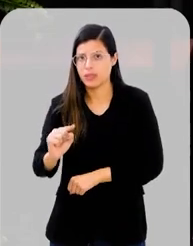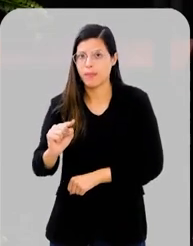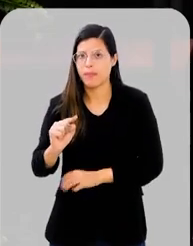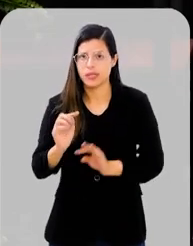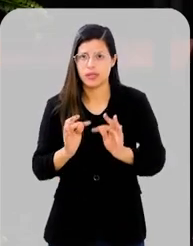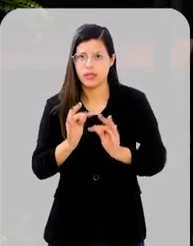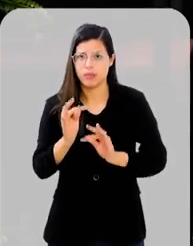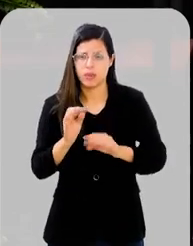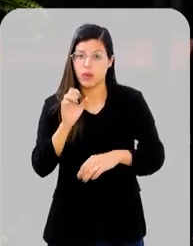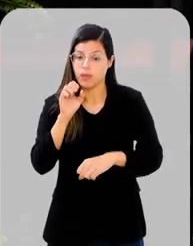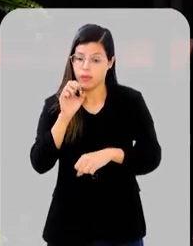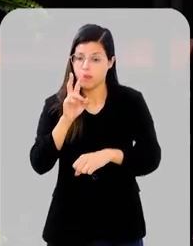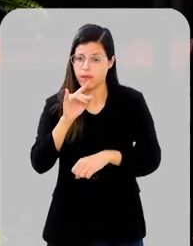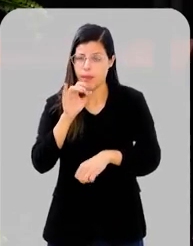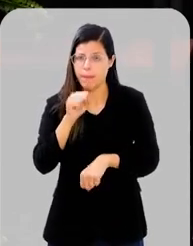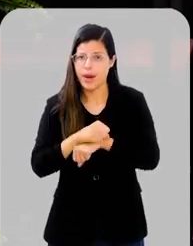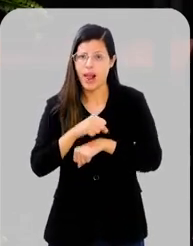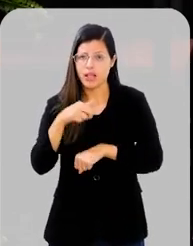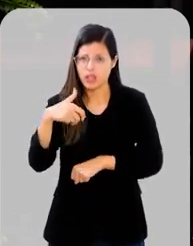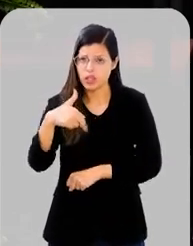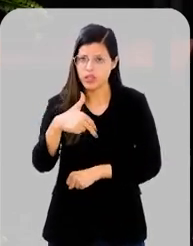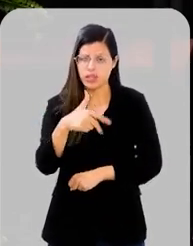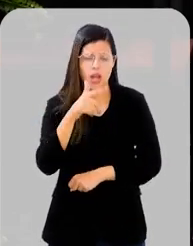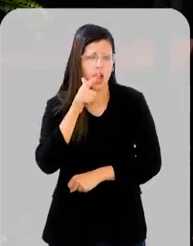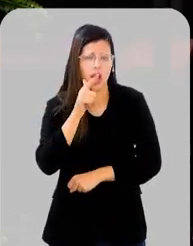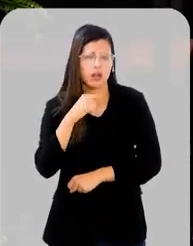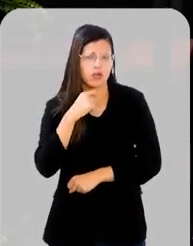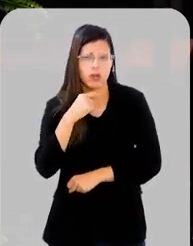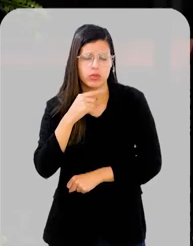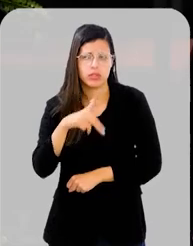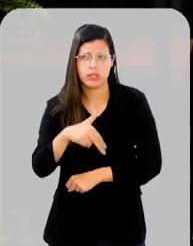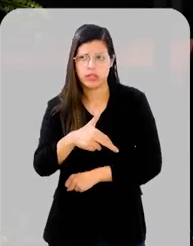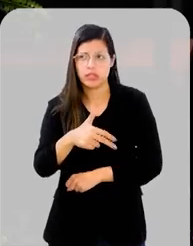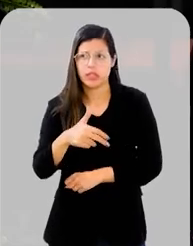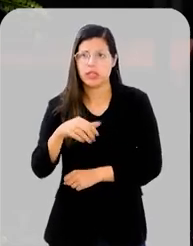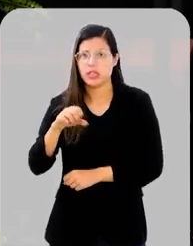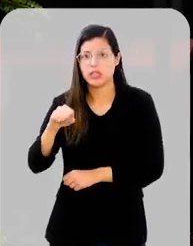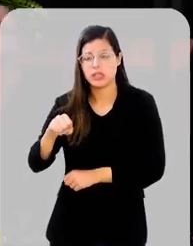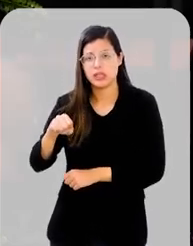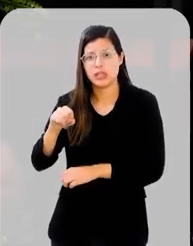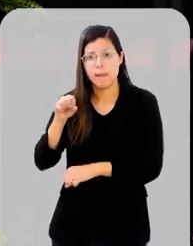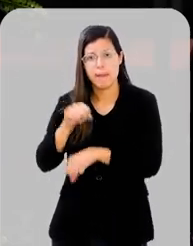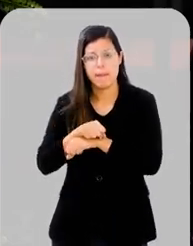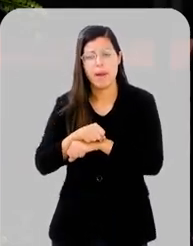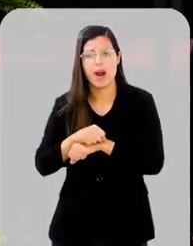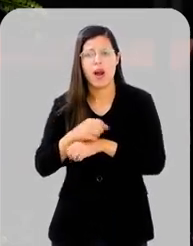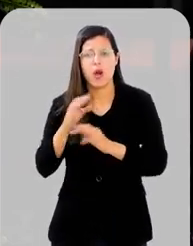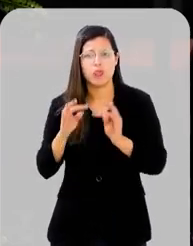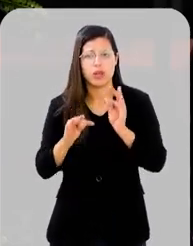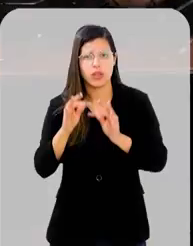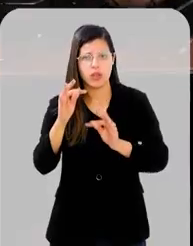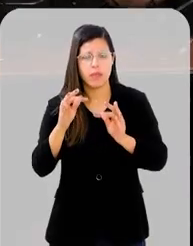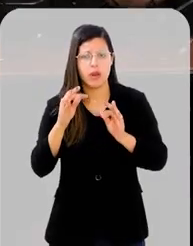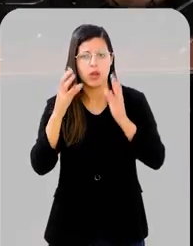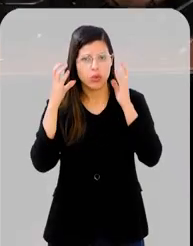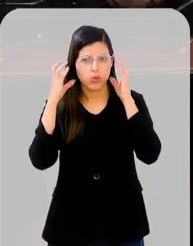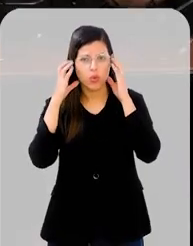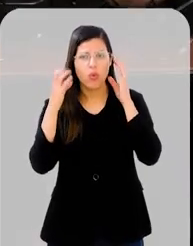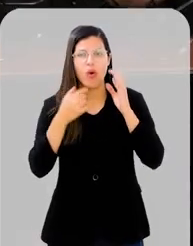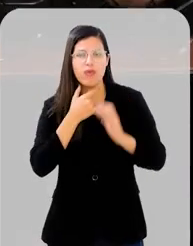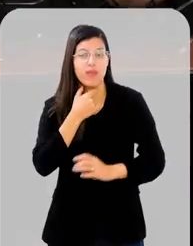de andar Isto é real se esta criança não voltar a fazer o tratamento que ela fazia com a fona ela vai parar de